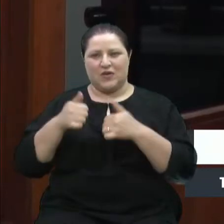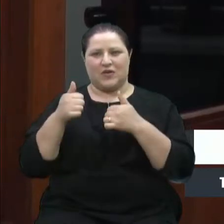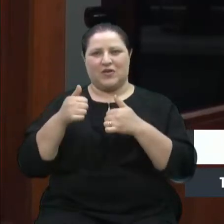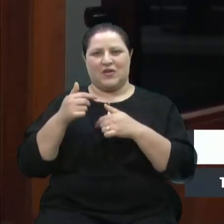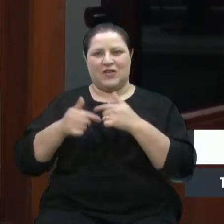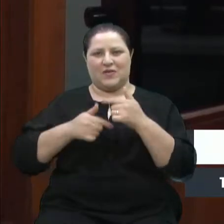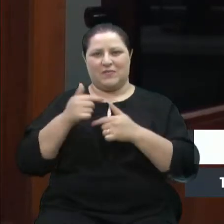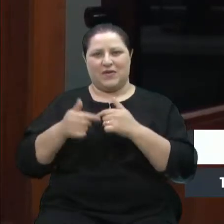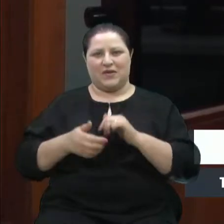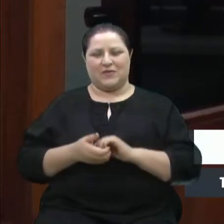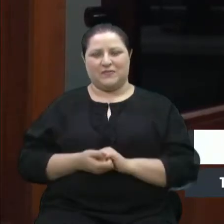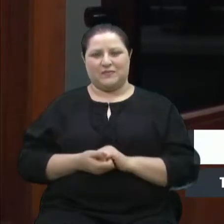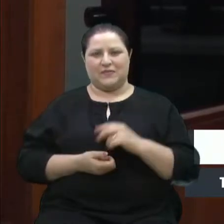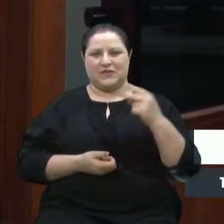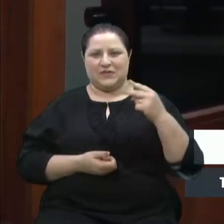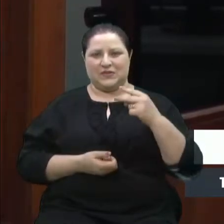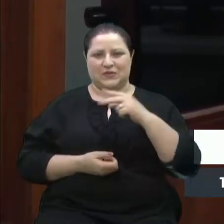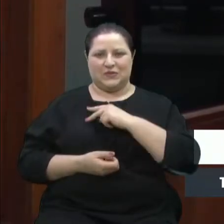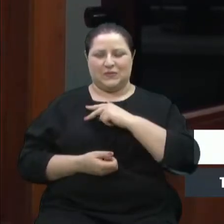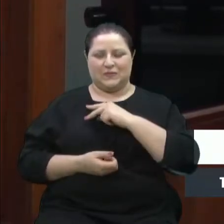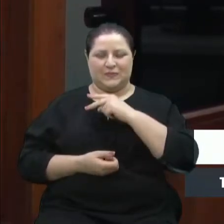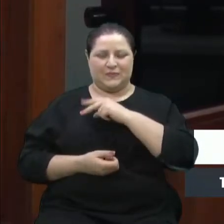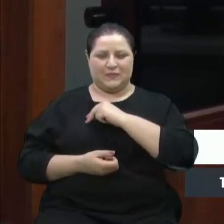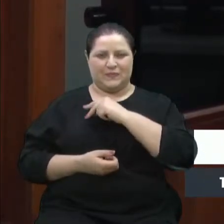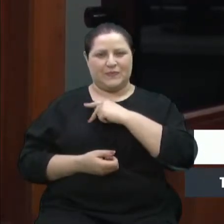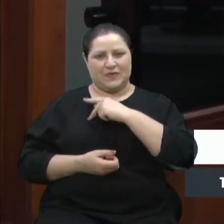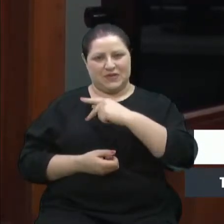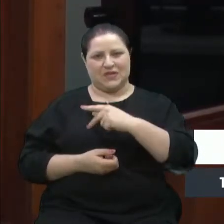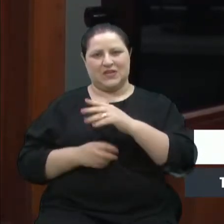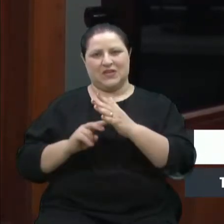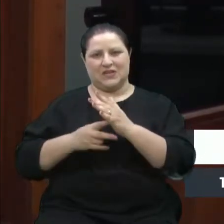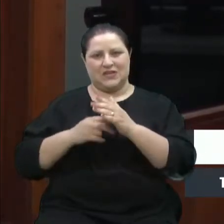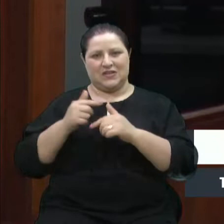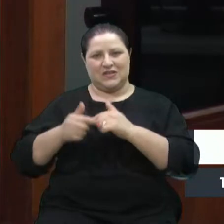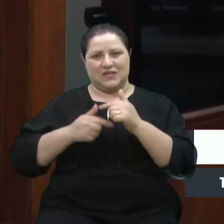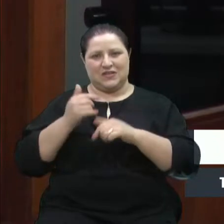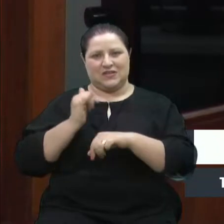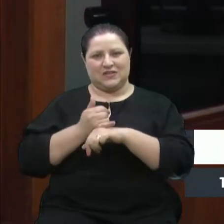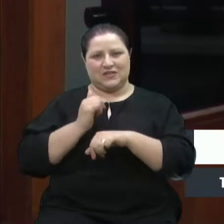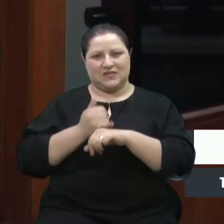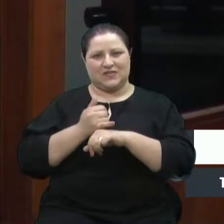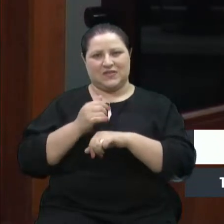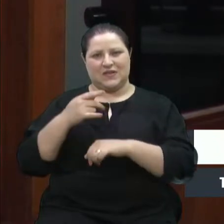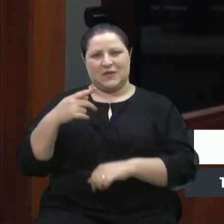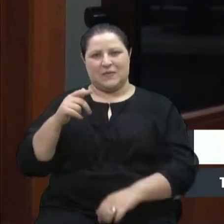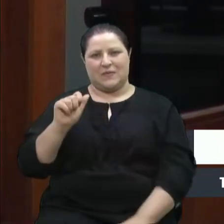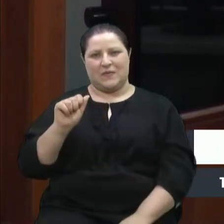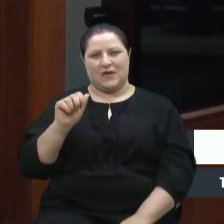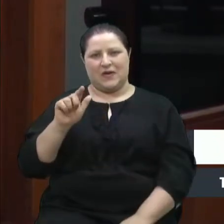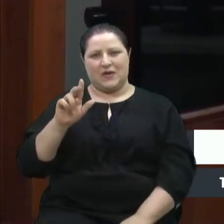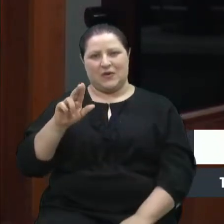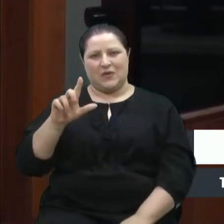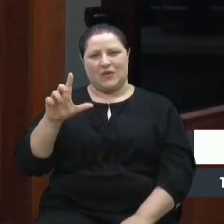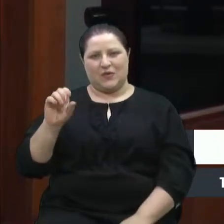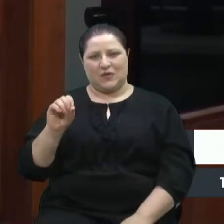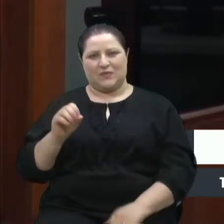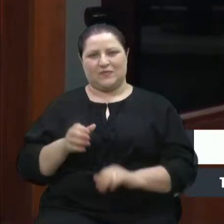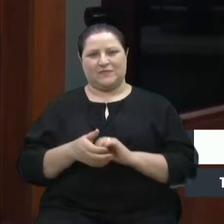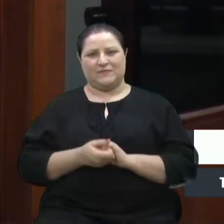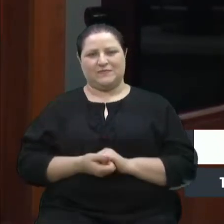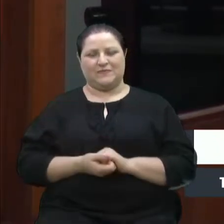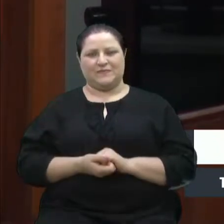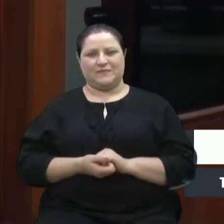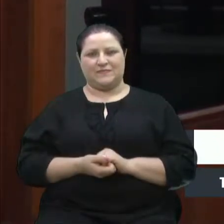vice-presidente exercício à presidência do Sindicato dos Trabalhadores Metalúrgicos Caxias do Sul Então